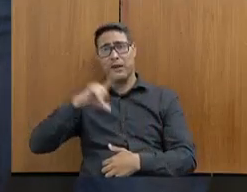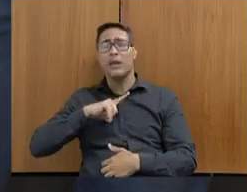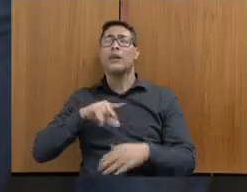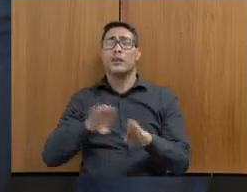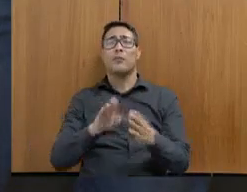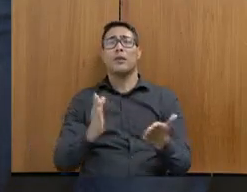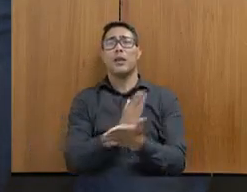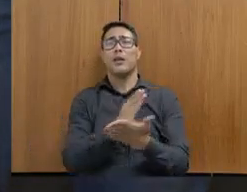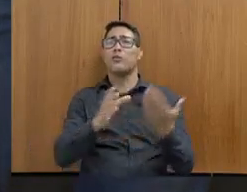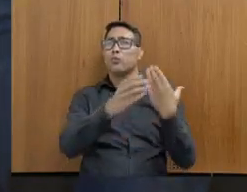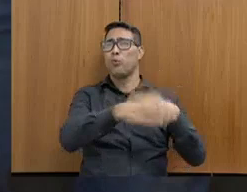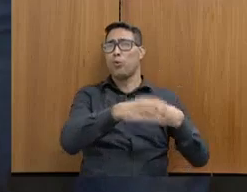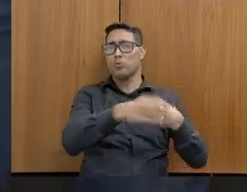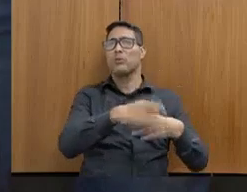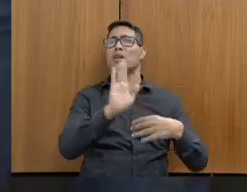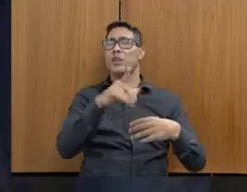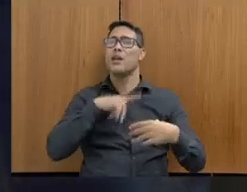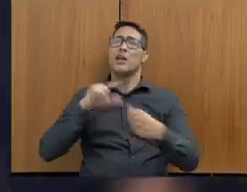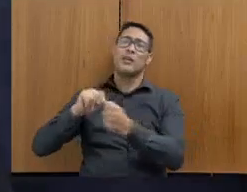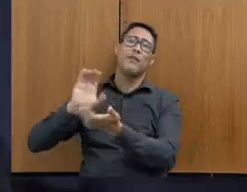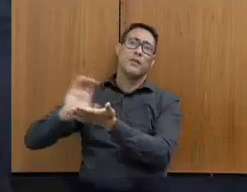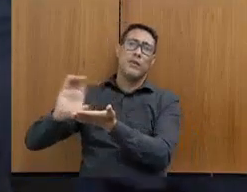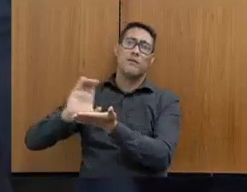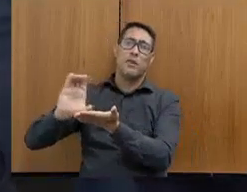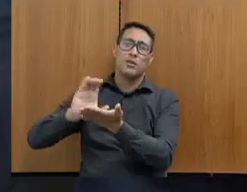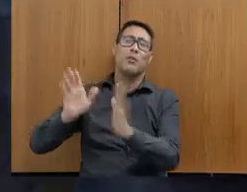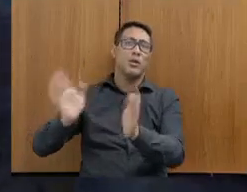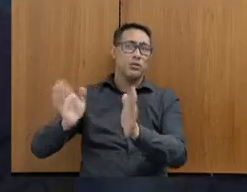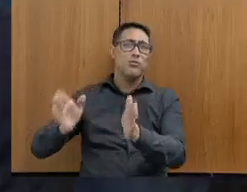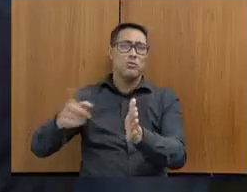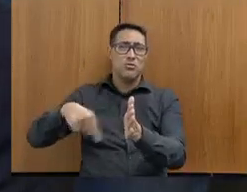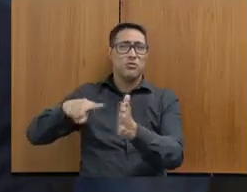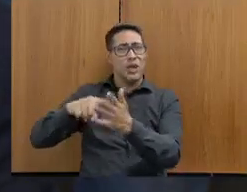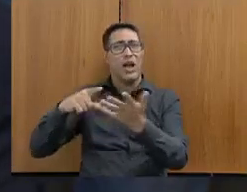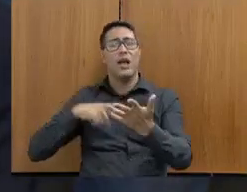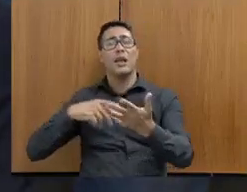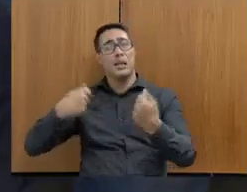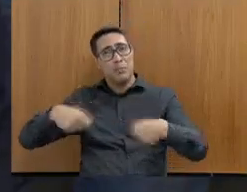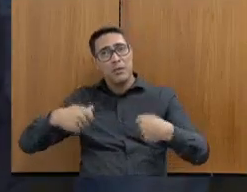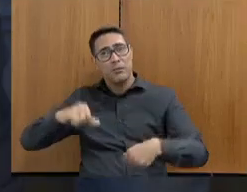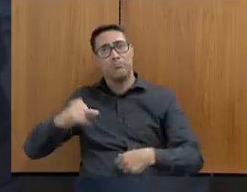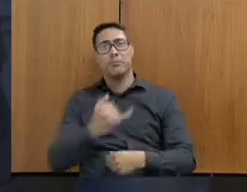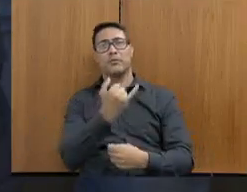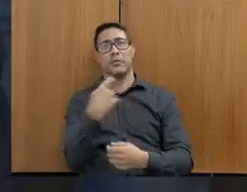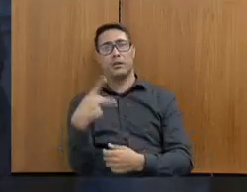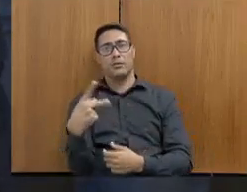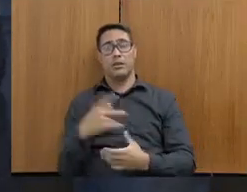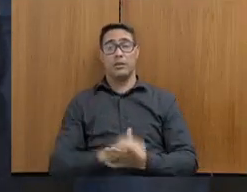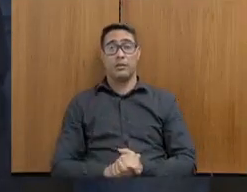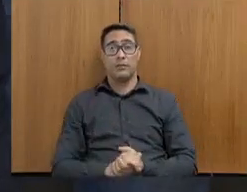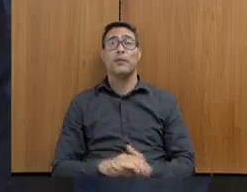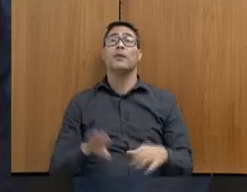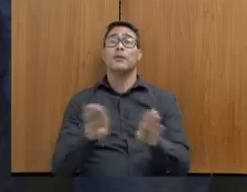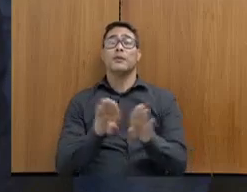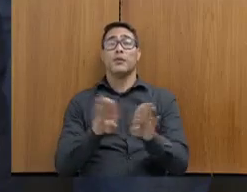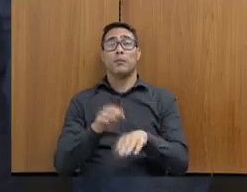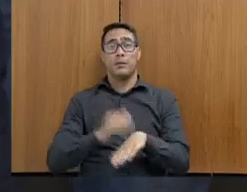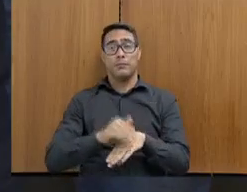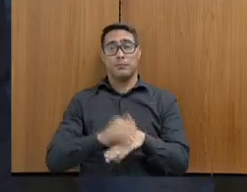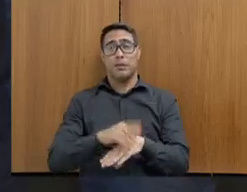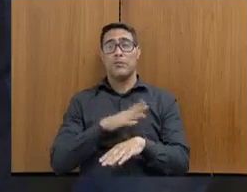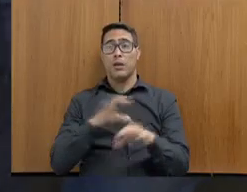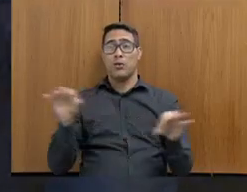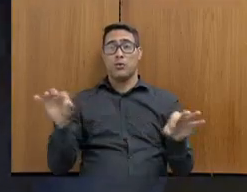que já houve investimentos nesse concurso que poderão ser aproveitados só para concluir caro